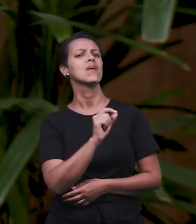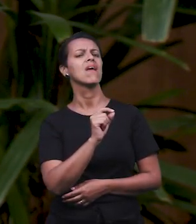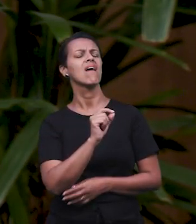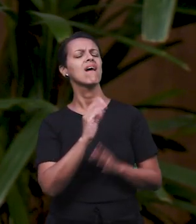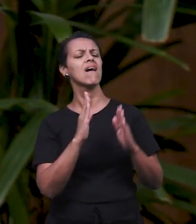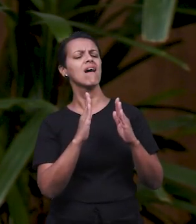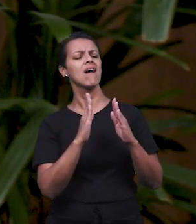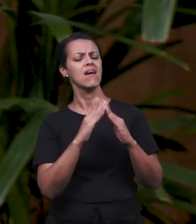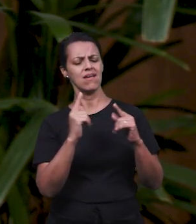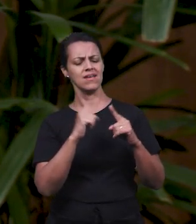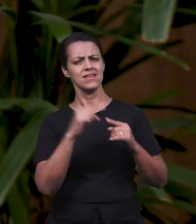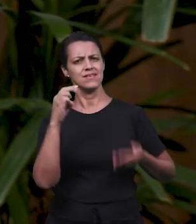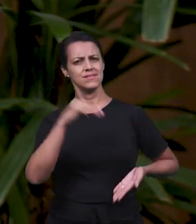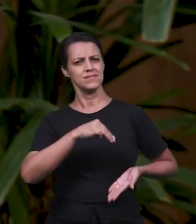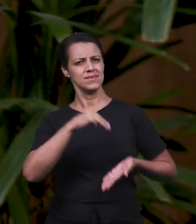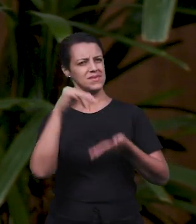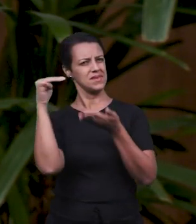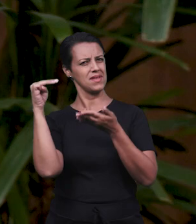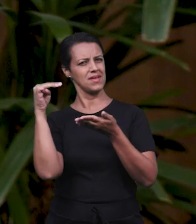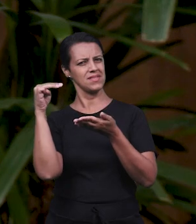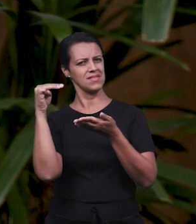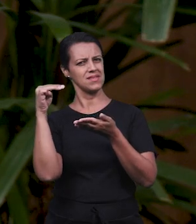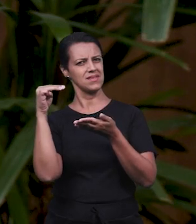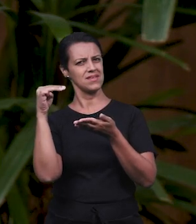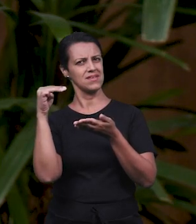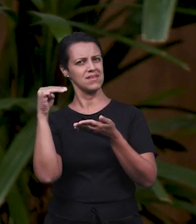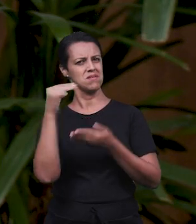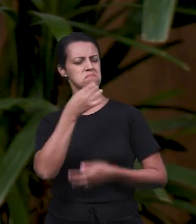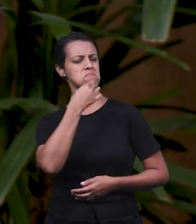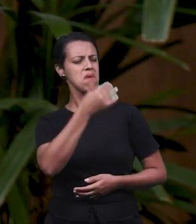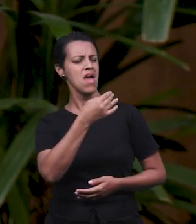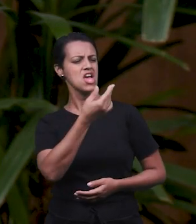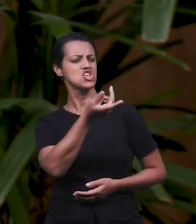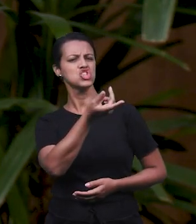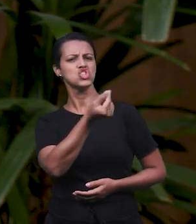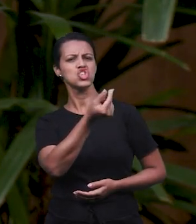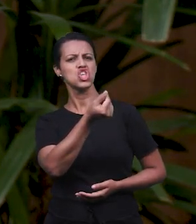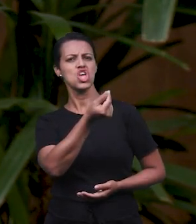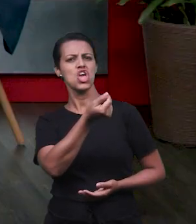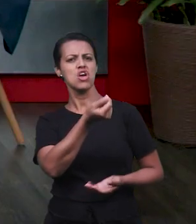Maranata ela não cobra e nem pede dinheiro?